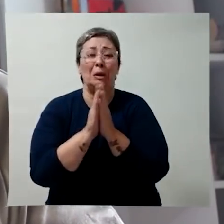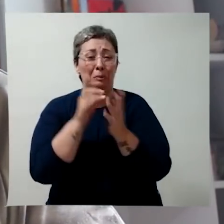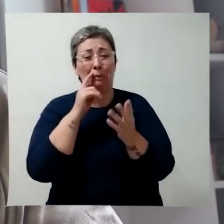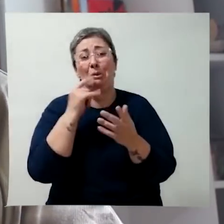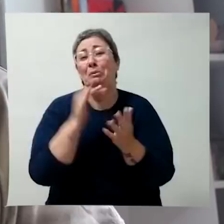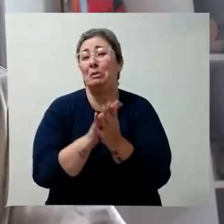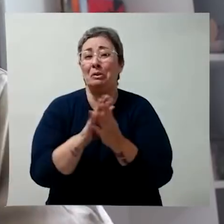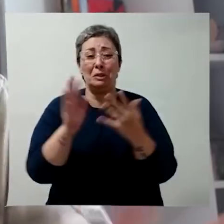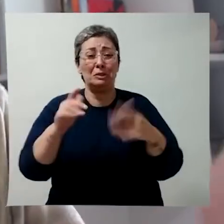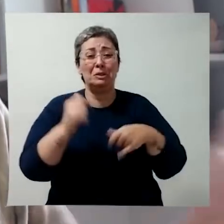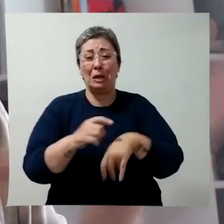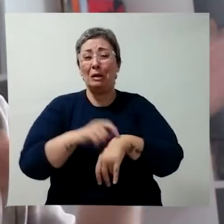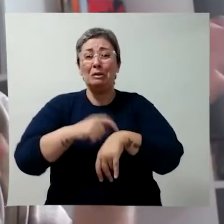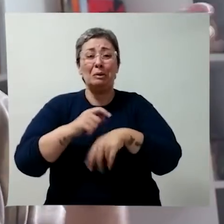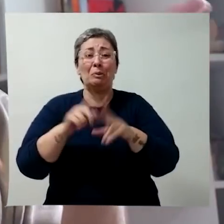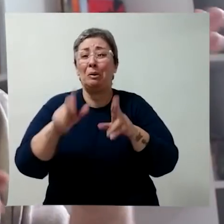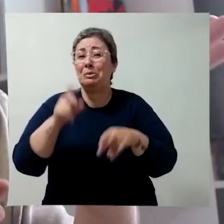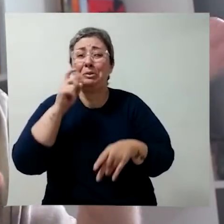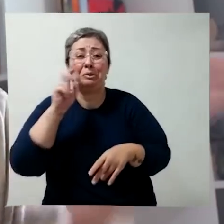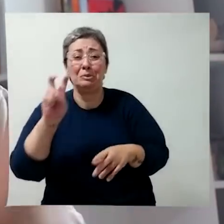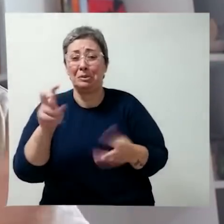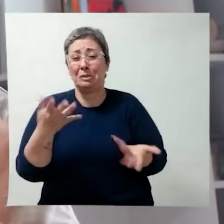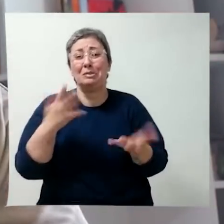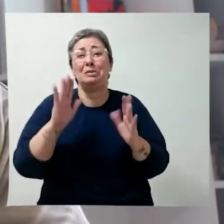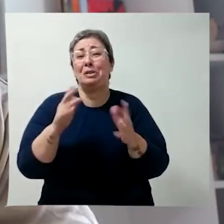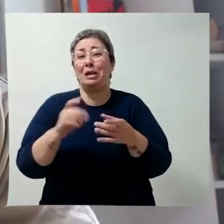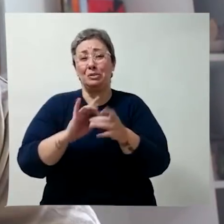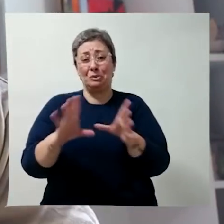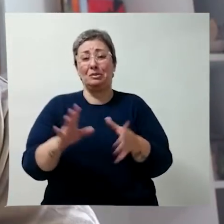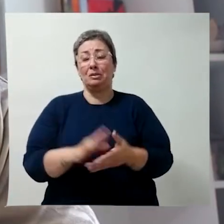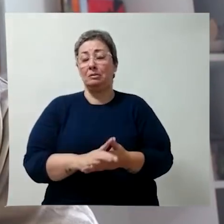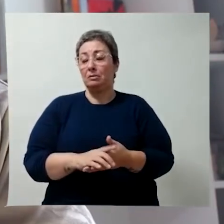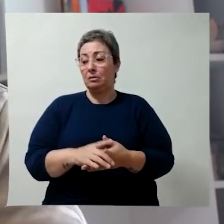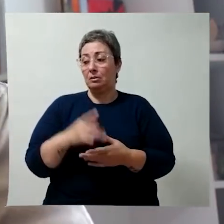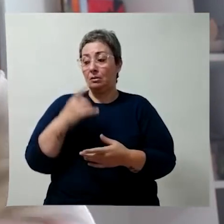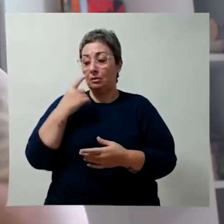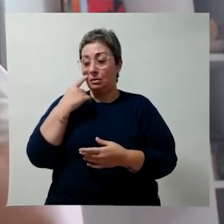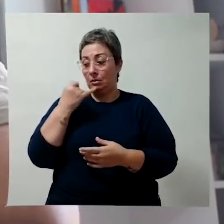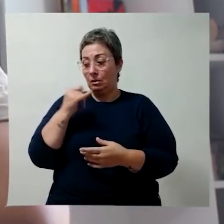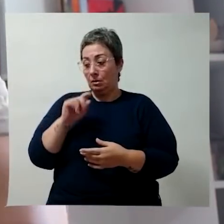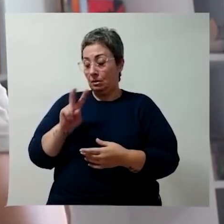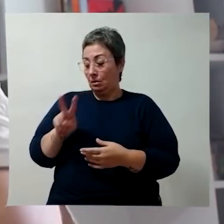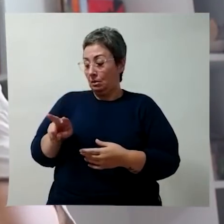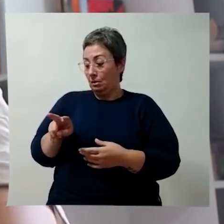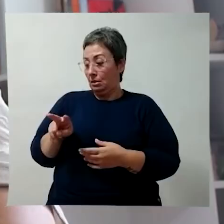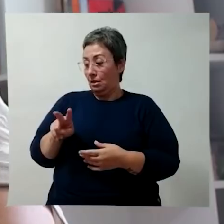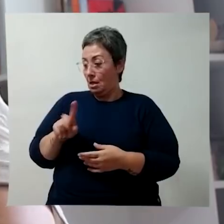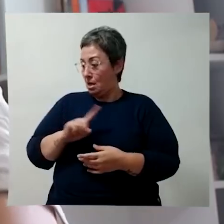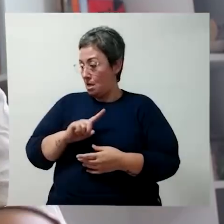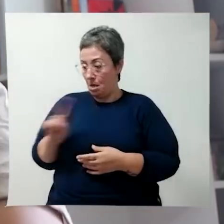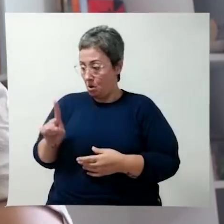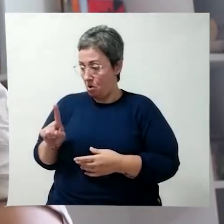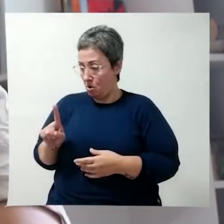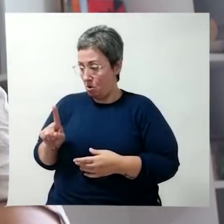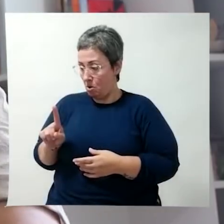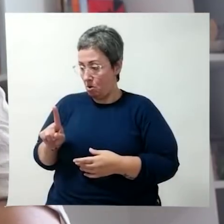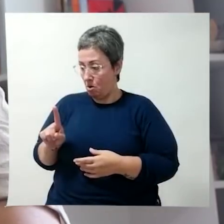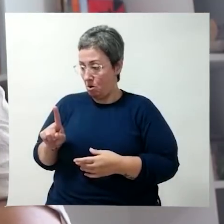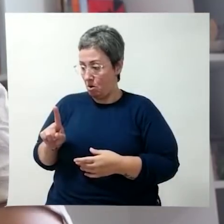5 dias, pai. Ele ficou tanto que o outro falou que ia ficar. Pai, por favor, solta ele. O pai apenas olhou para ela e disse: